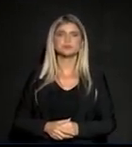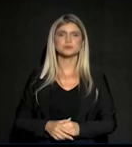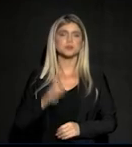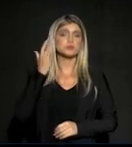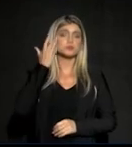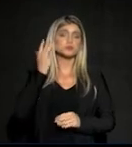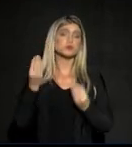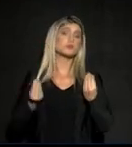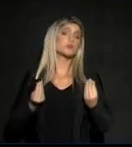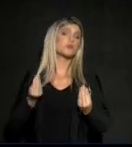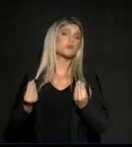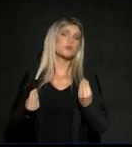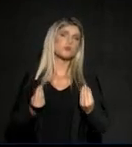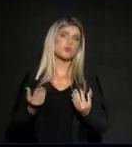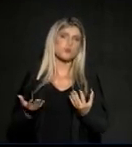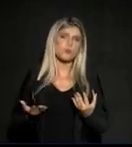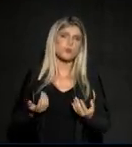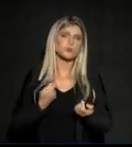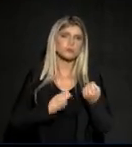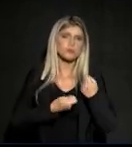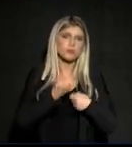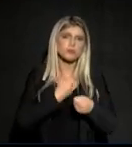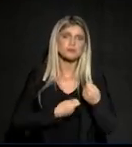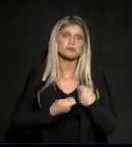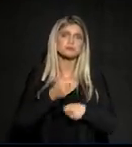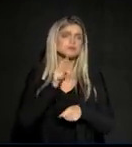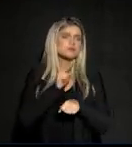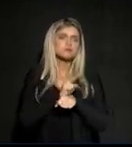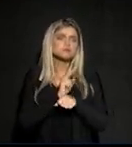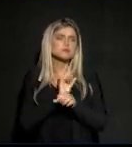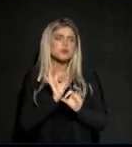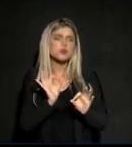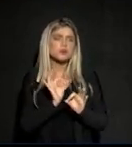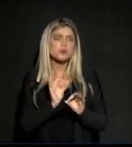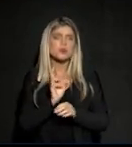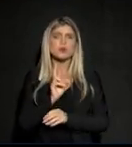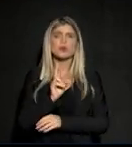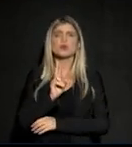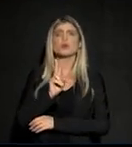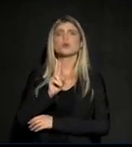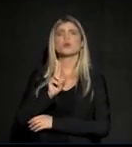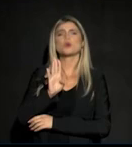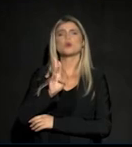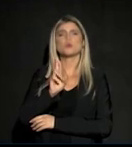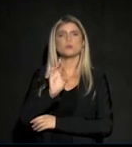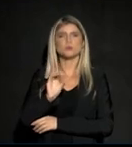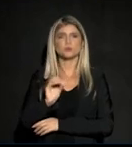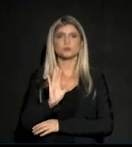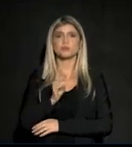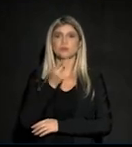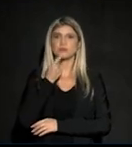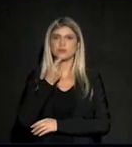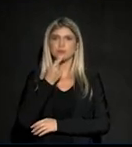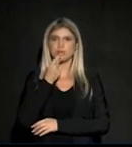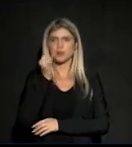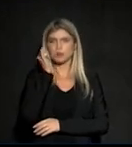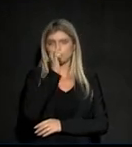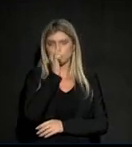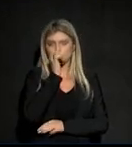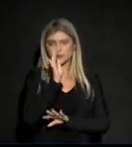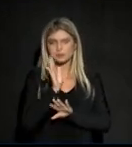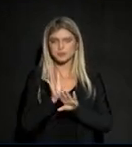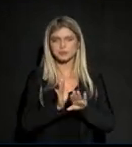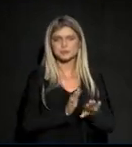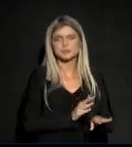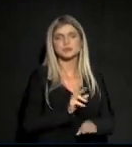sei o quão negociável está. A gente não acompanha de perto. Não posso estar falando alguma besteira aqui, mas... Verdade. É, tirando